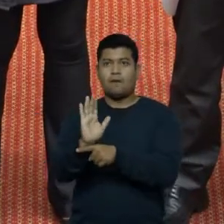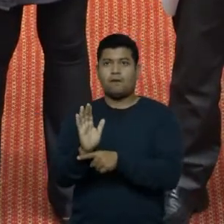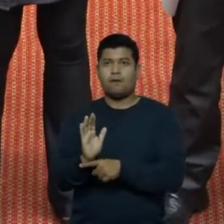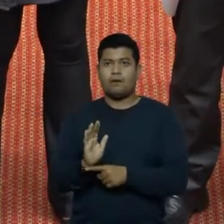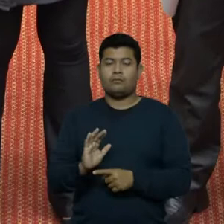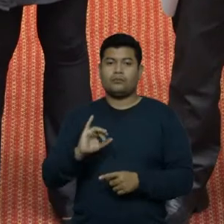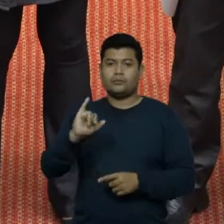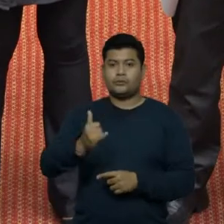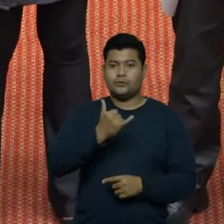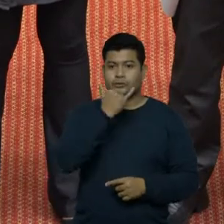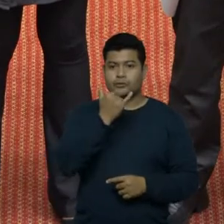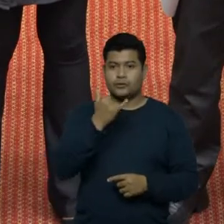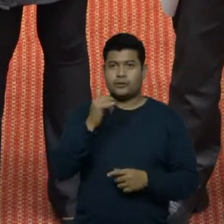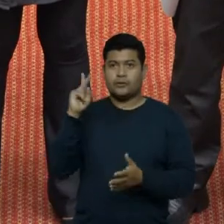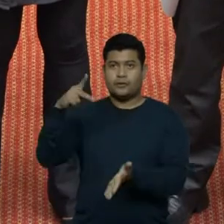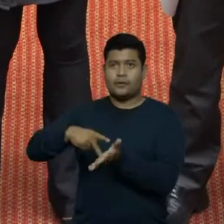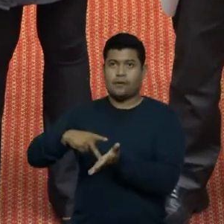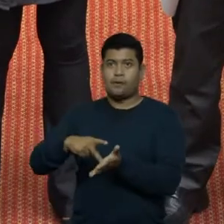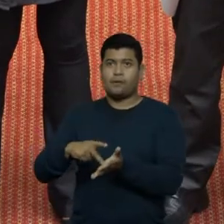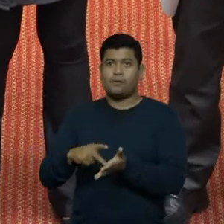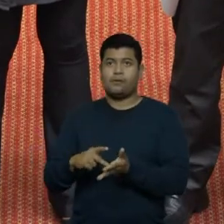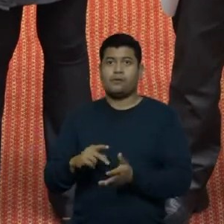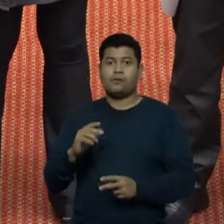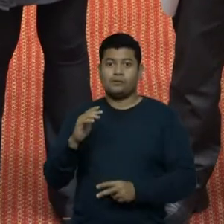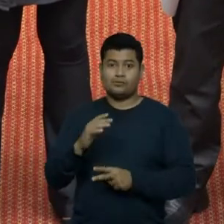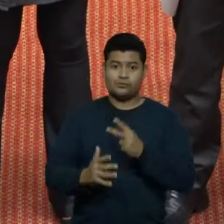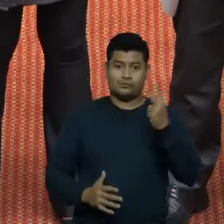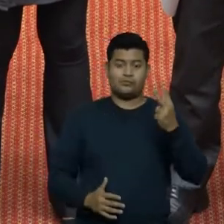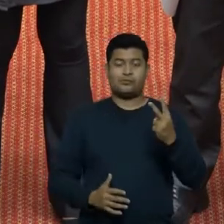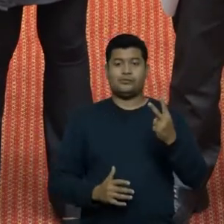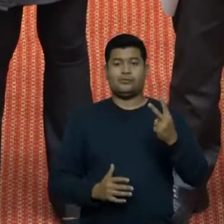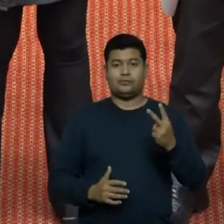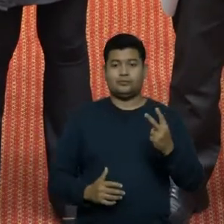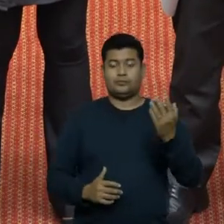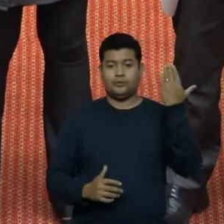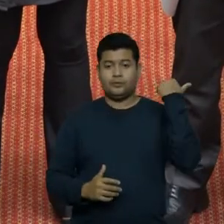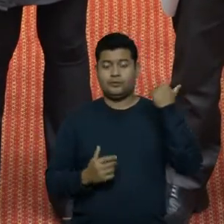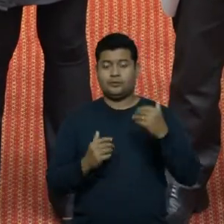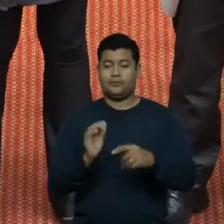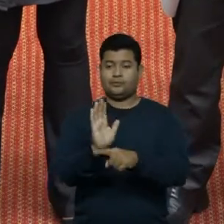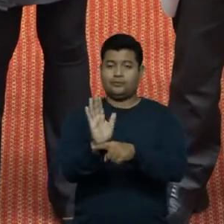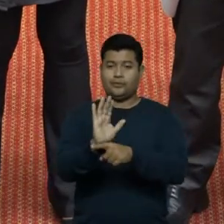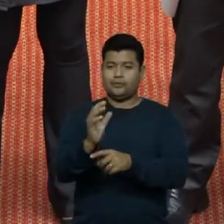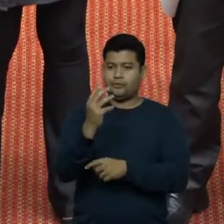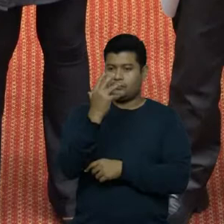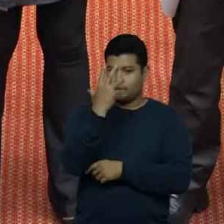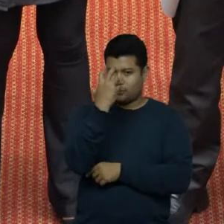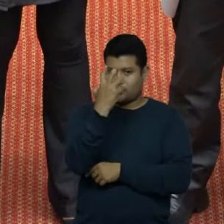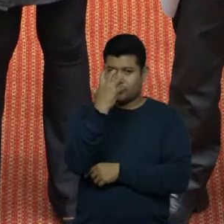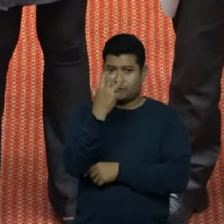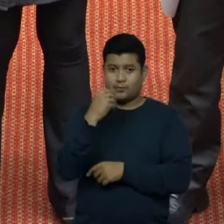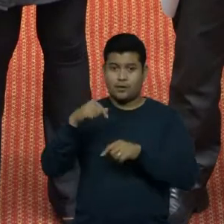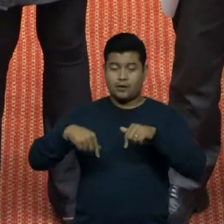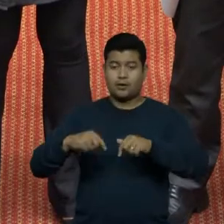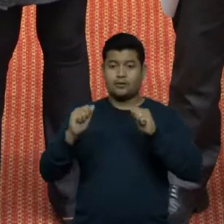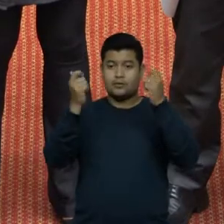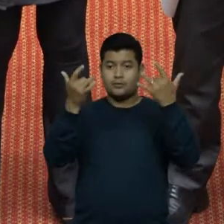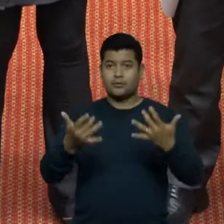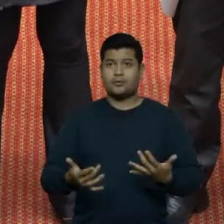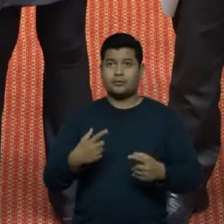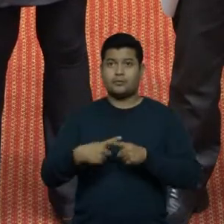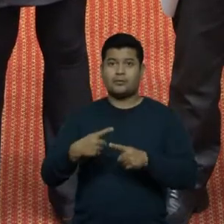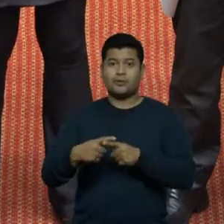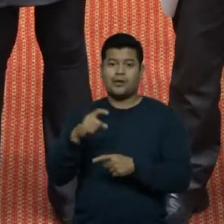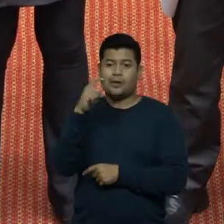verdade que as duas últimas vezes no Parlamento eu tive que sair daqui e para o meu gabinete fazer um vídeo para falar o que tinha acontecido aqui porque tinha